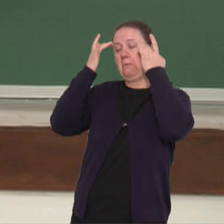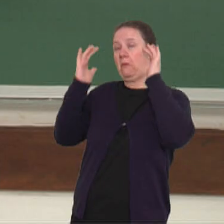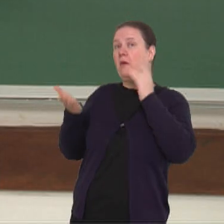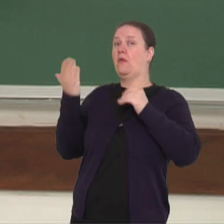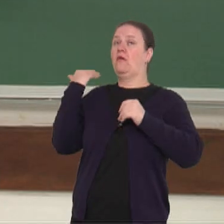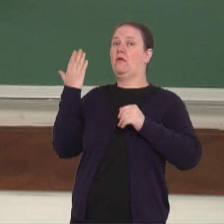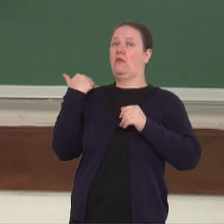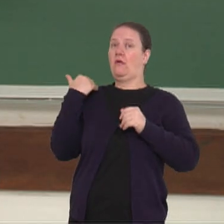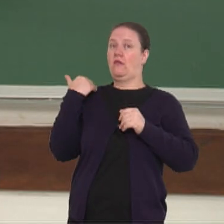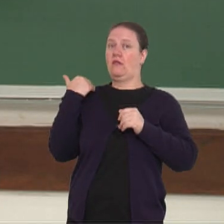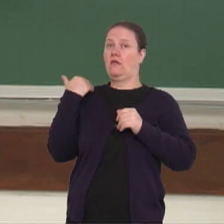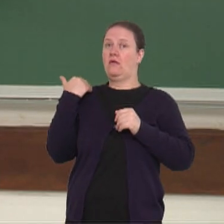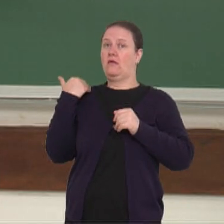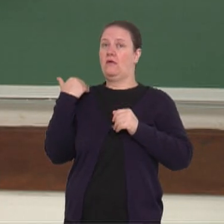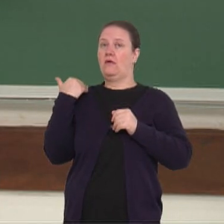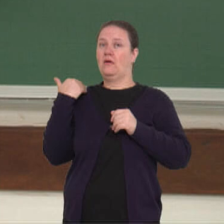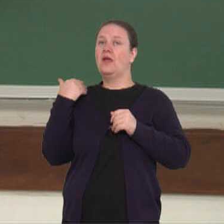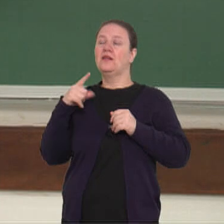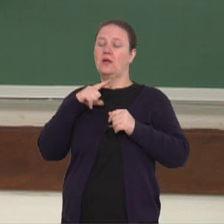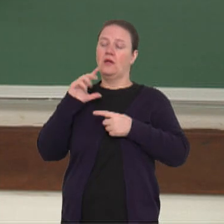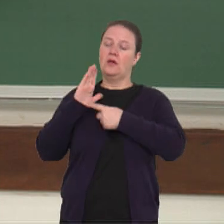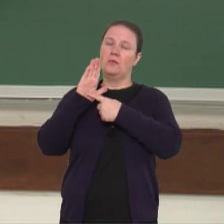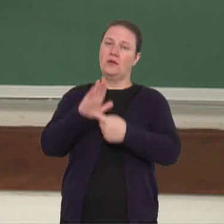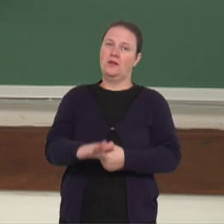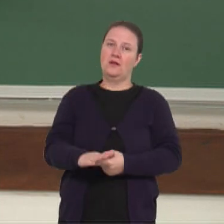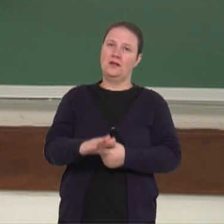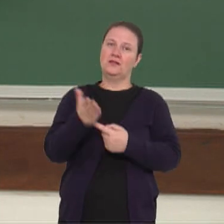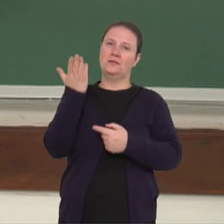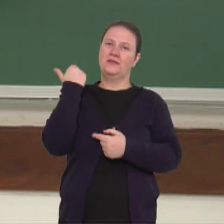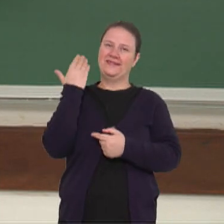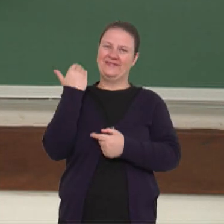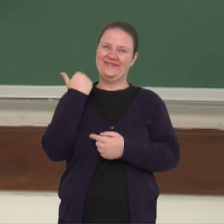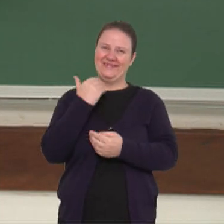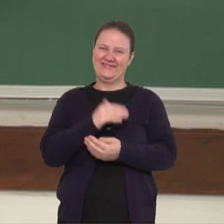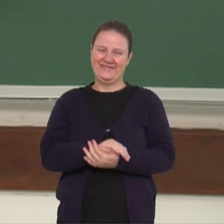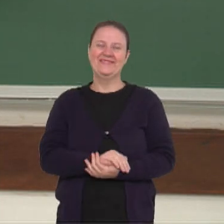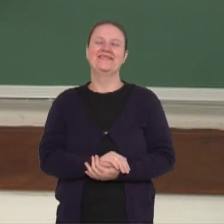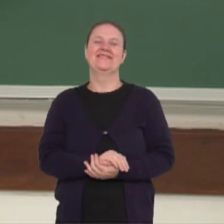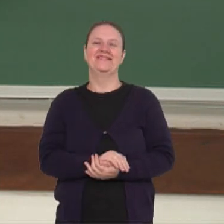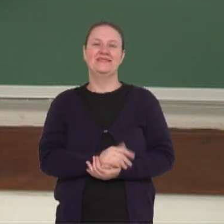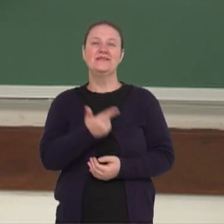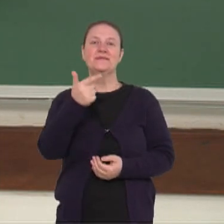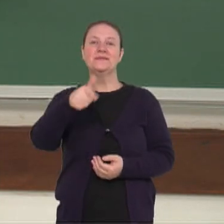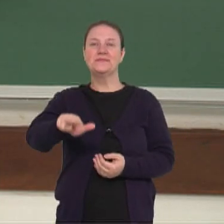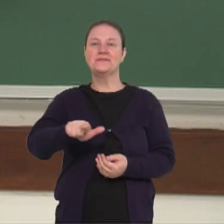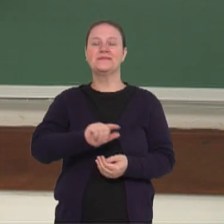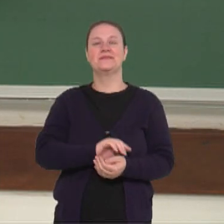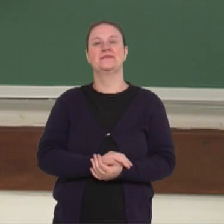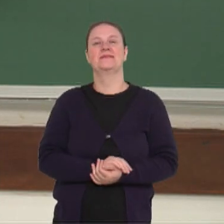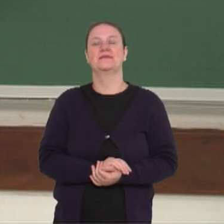passado. I saw, passado. Entenderam? Ok, próximo.